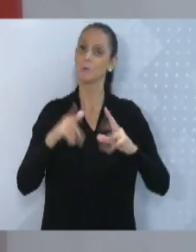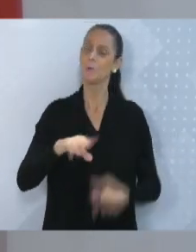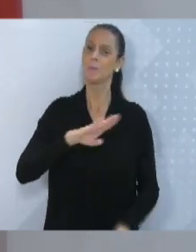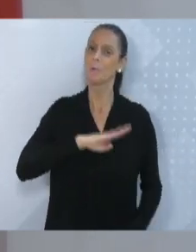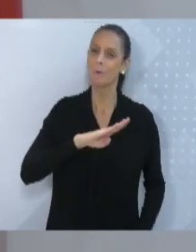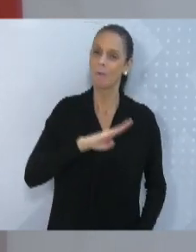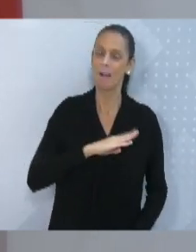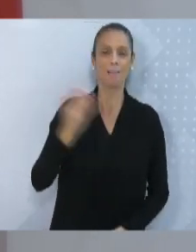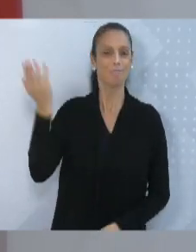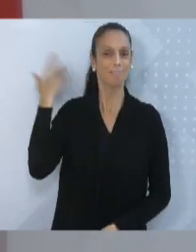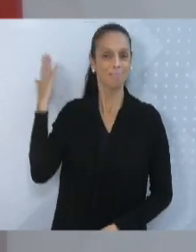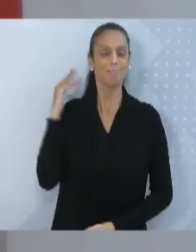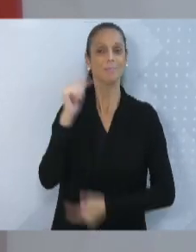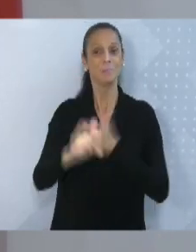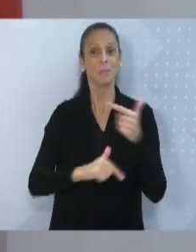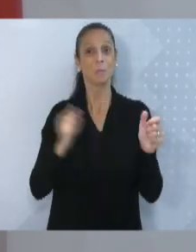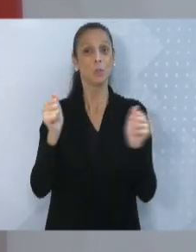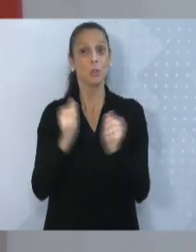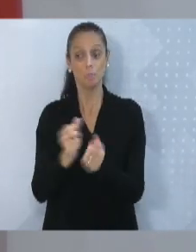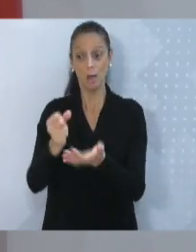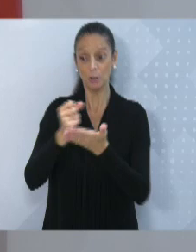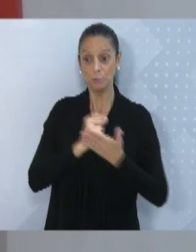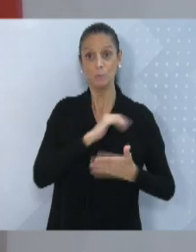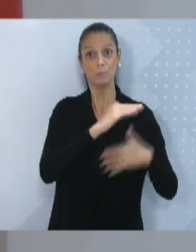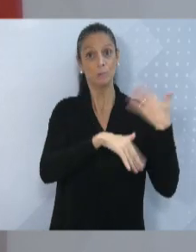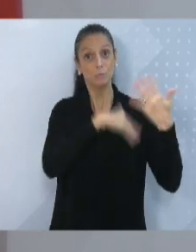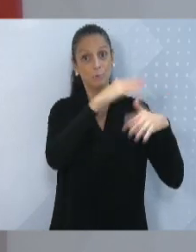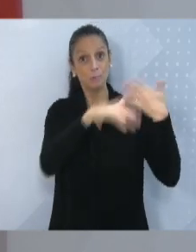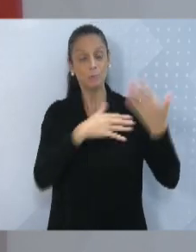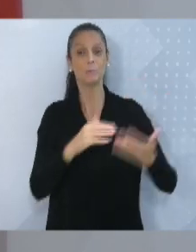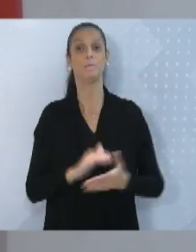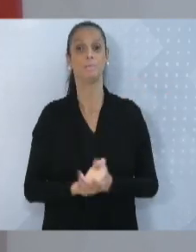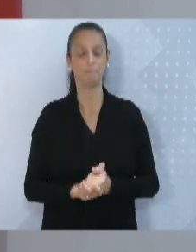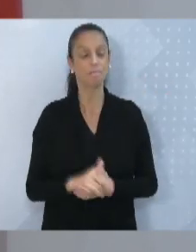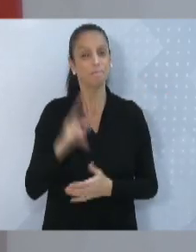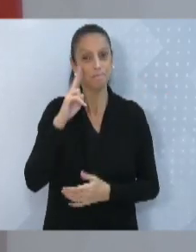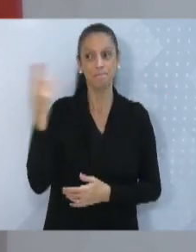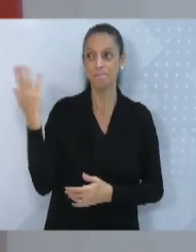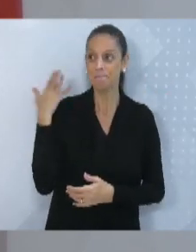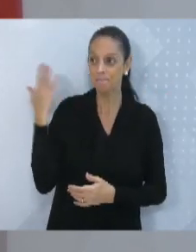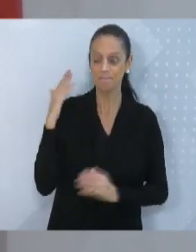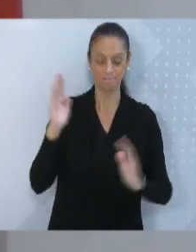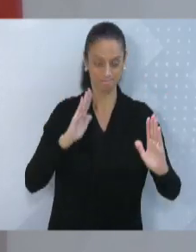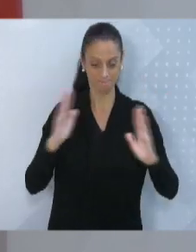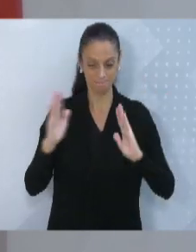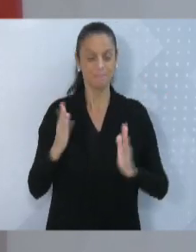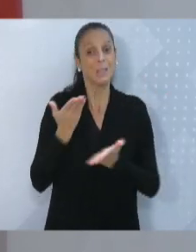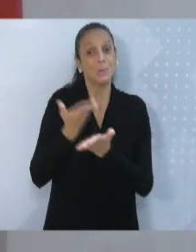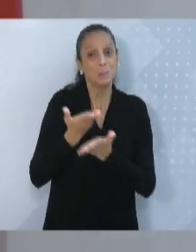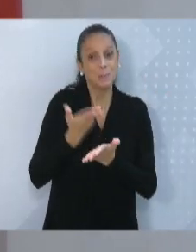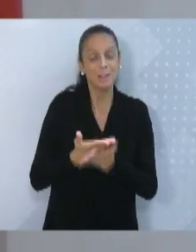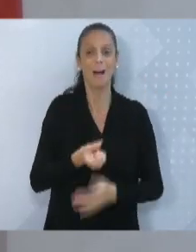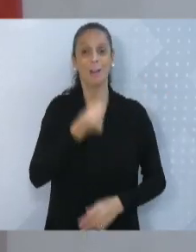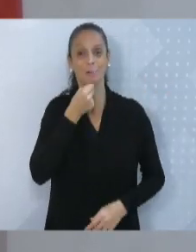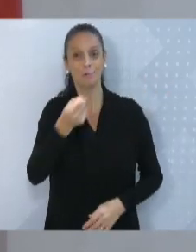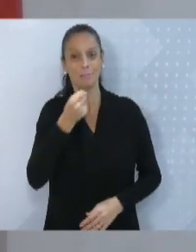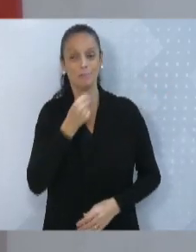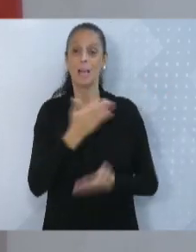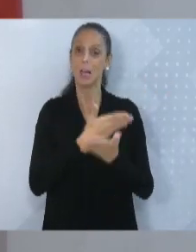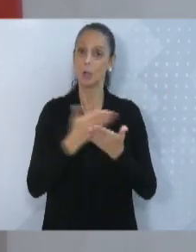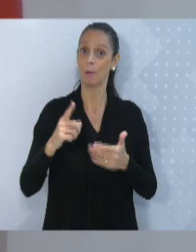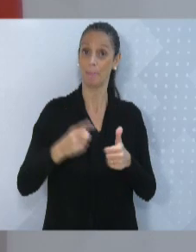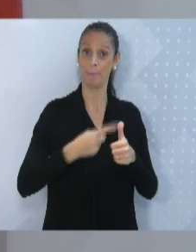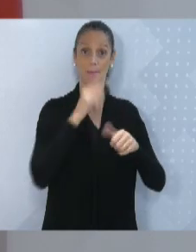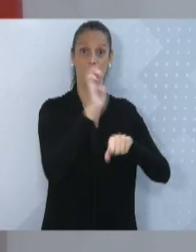daquele tempo tão precioso que me fez crescer tanto como na época né estudante de jornalismo comecei como